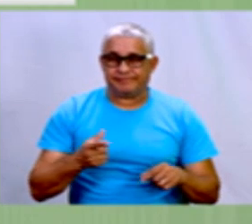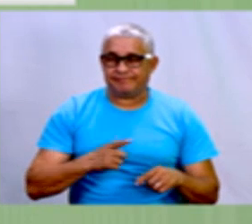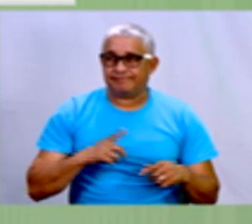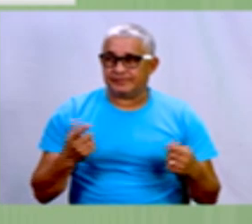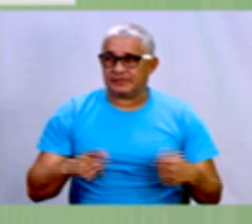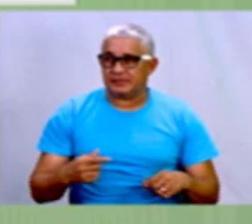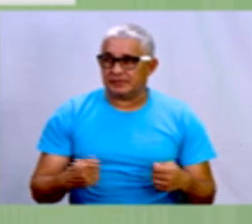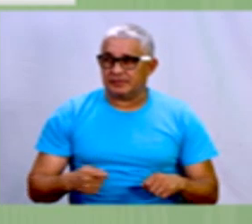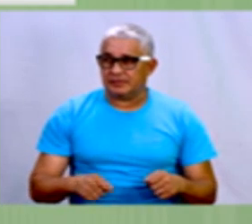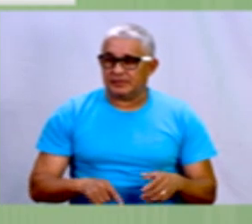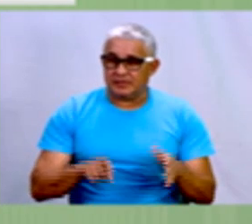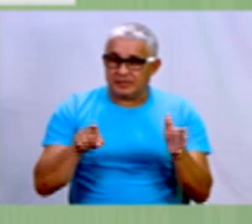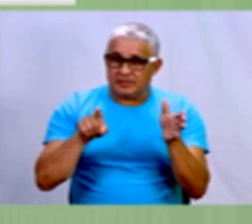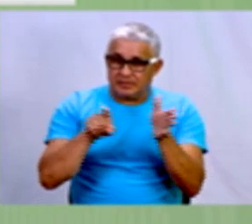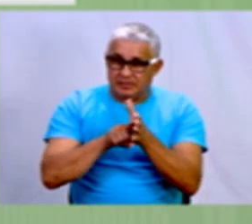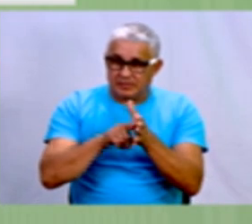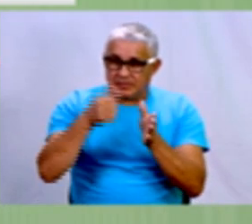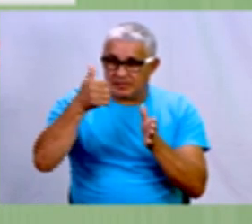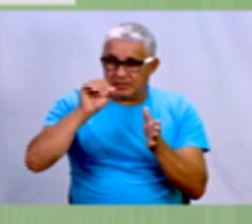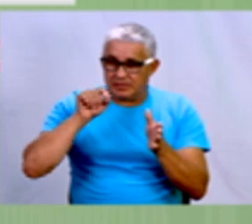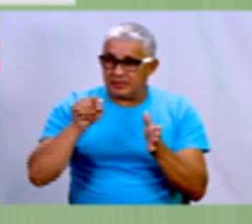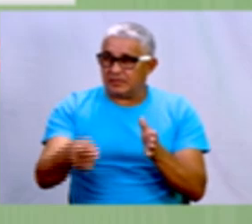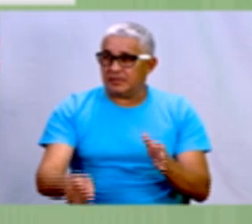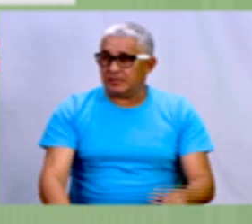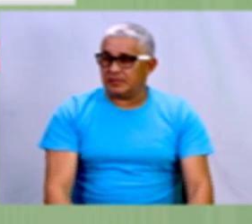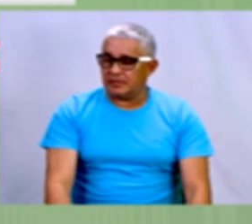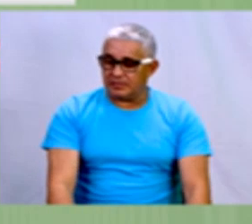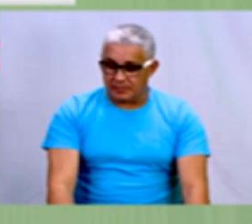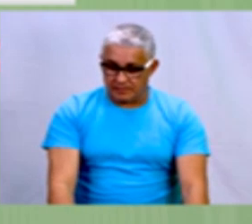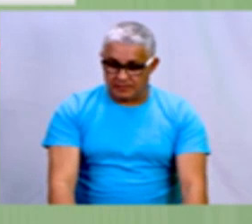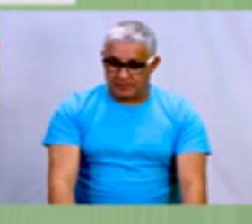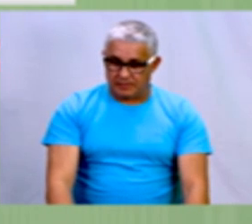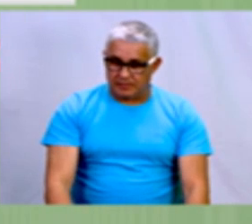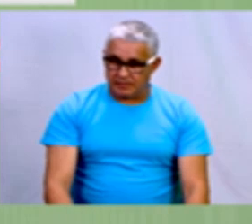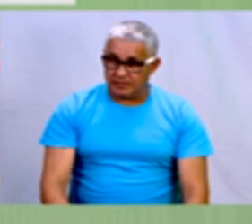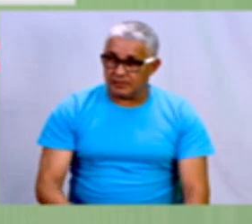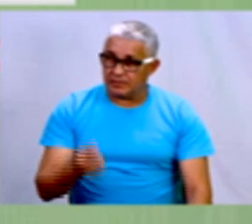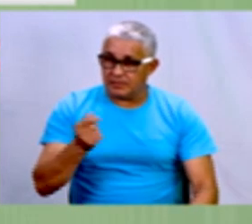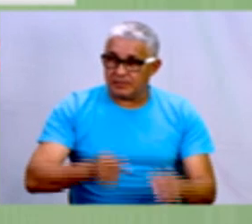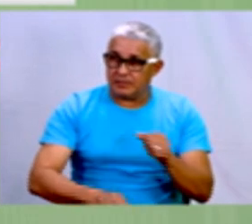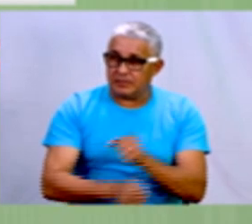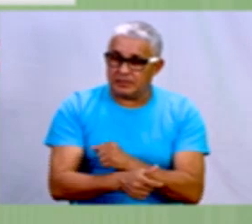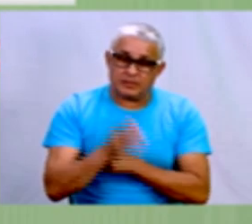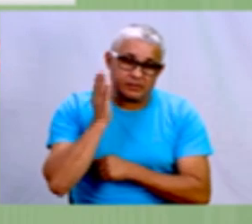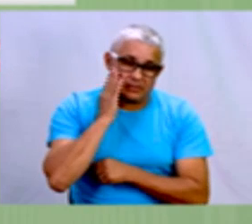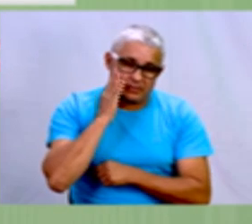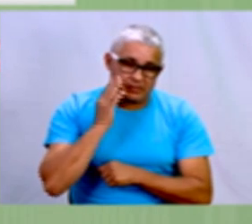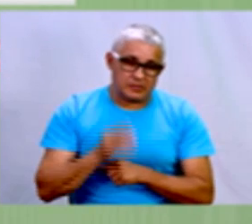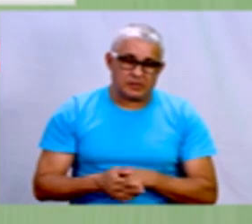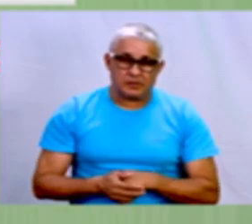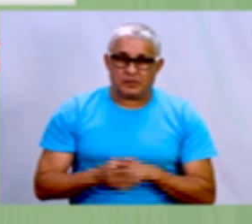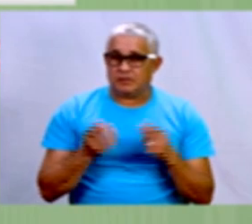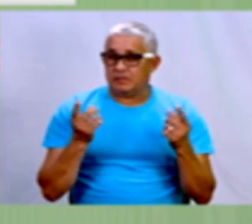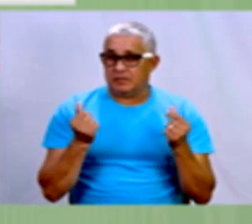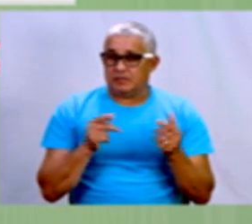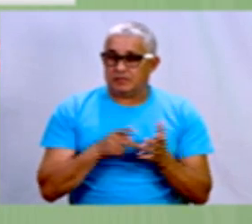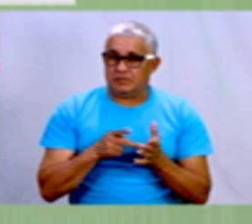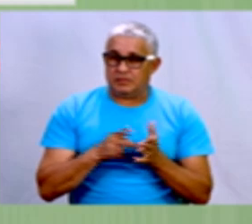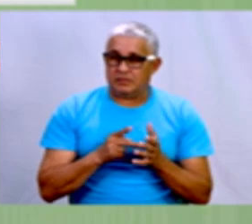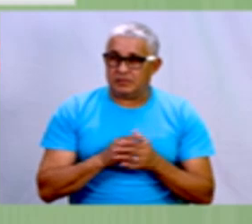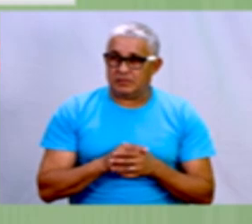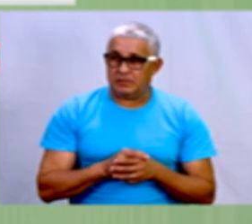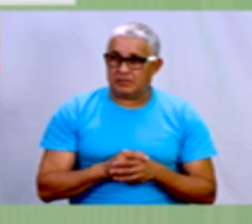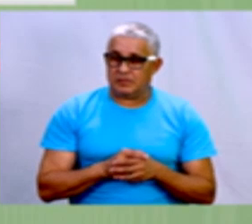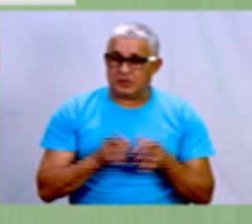que diminuir os 10.000 que a gente investiu, para a gente saber que o valor que realmente sobraria